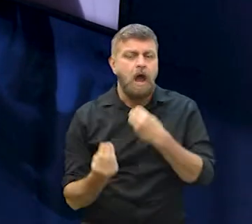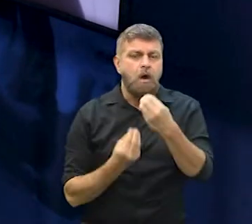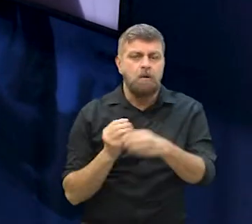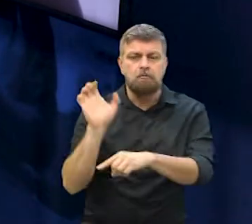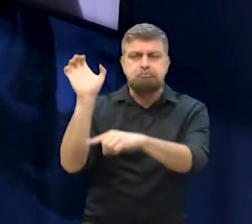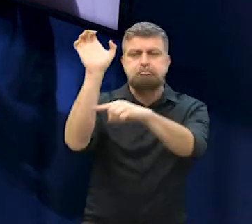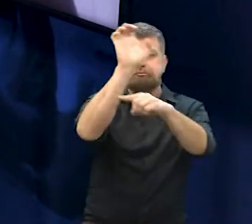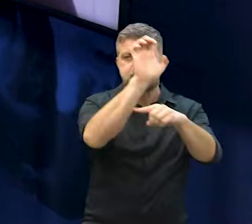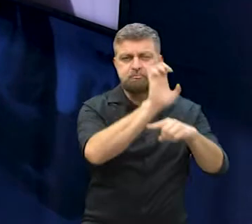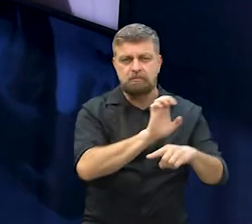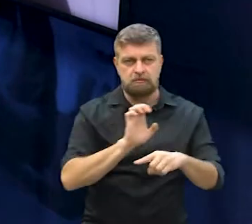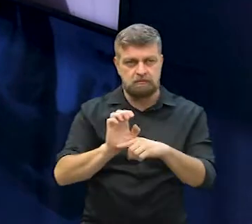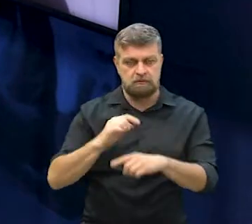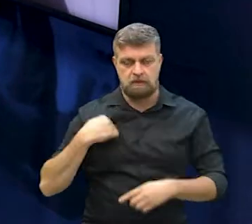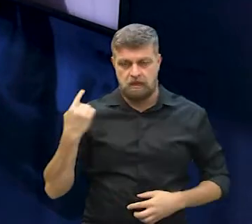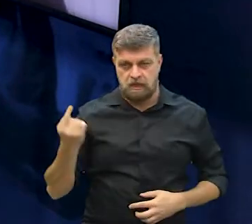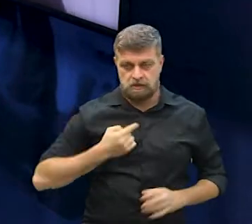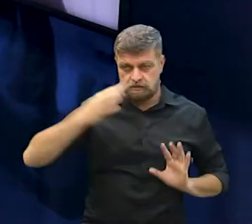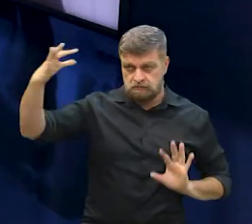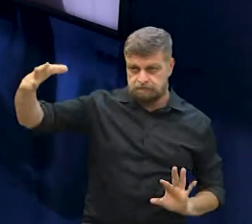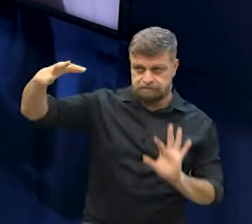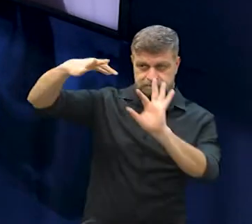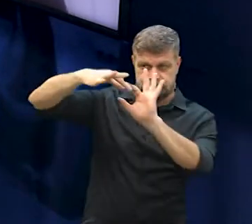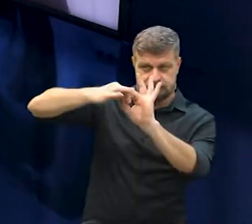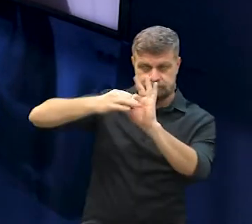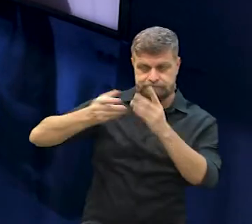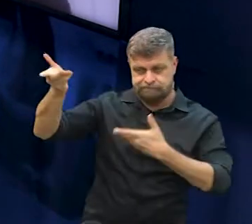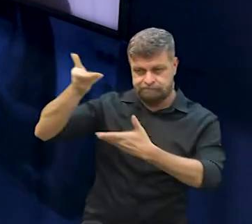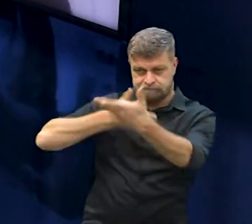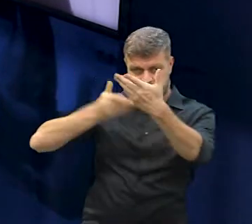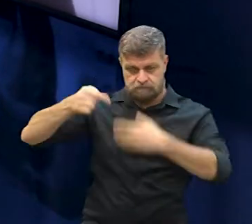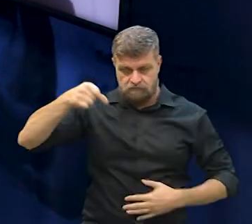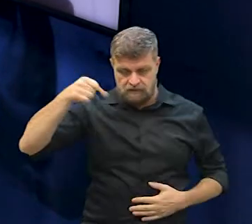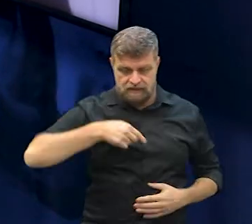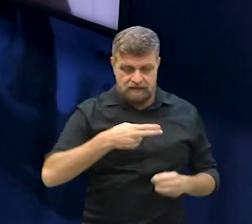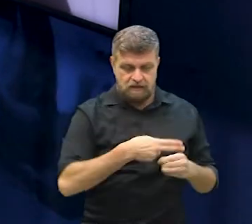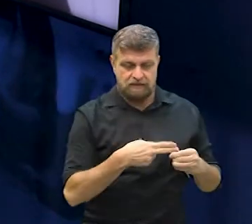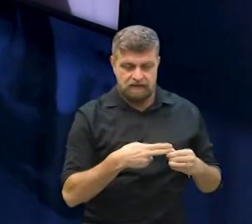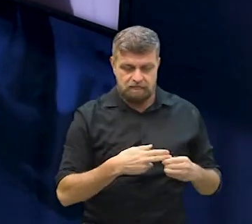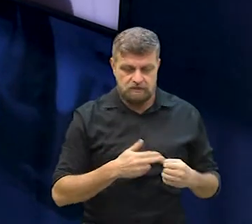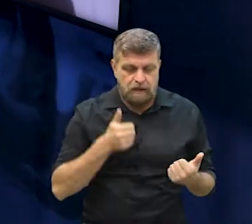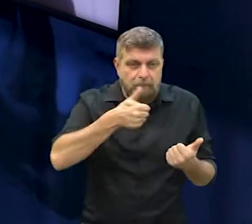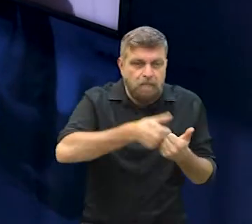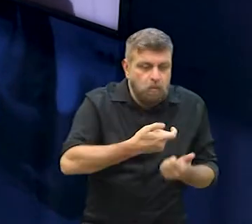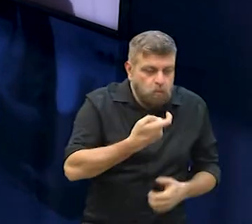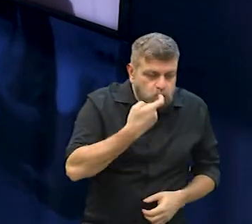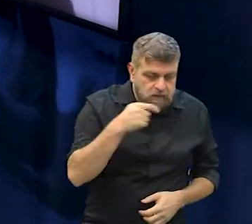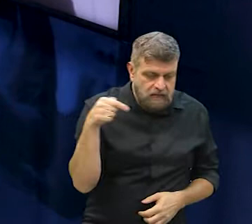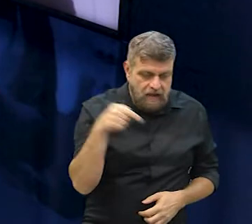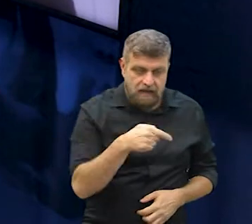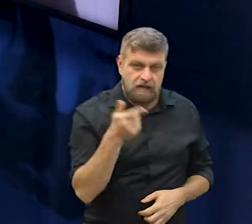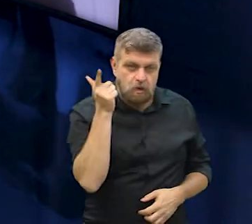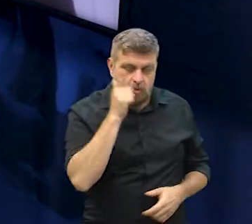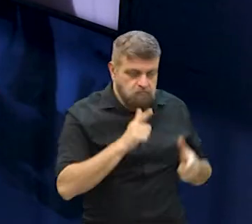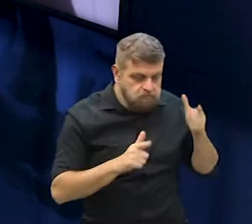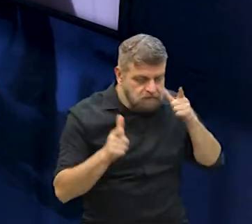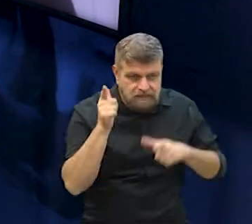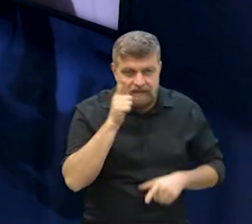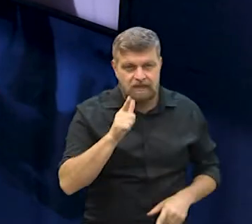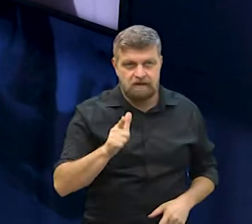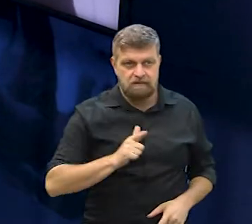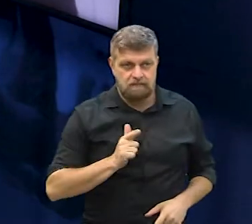pouquinho. Legal. Bom, a gente une o melhor dos dois mundos, né? A gente está aqui ao lado da Unicamp, então a gente consegue